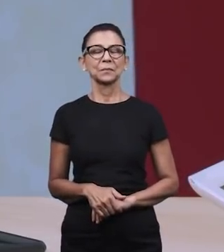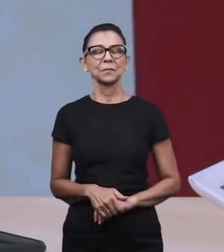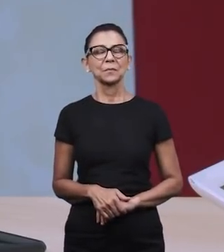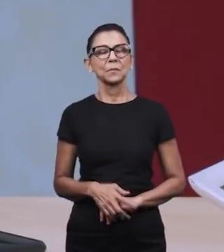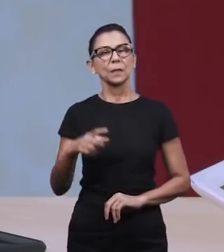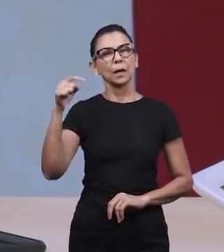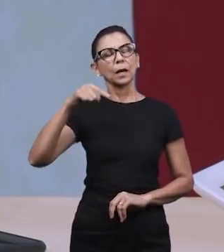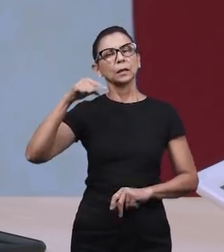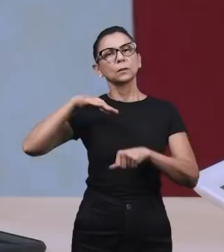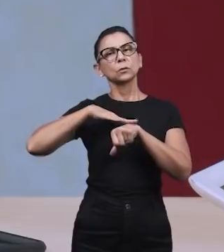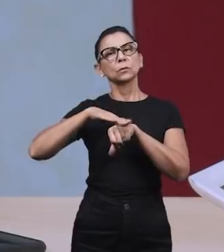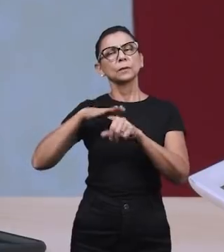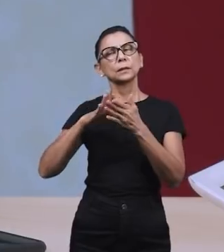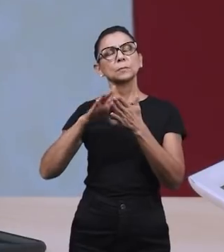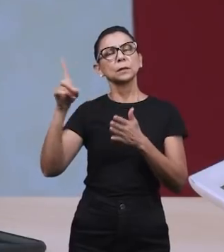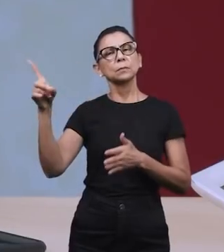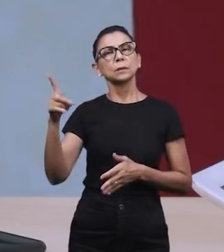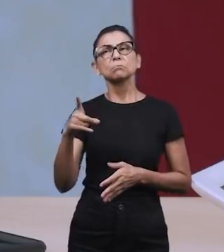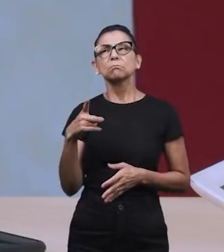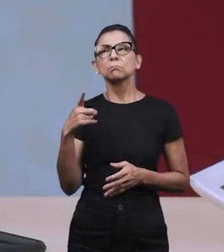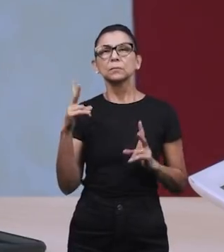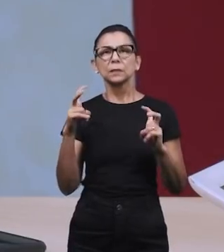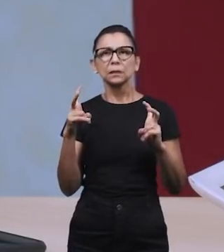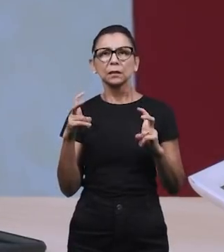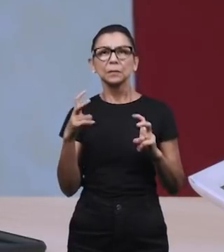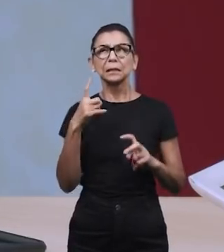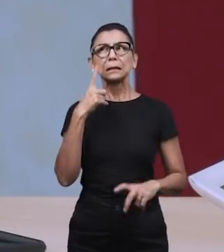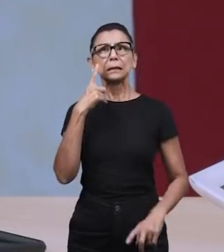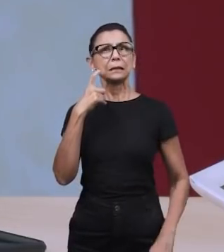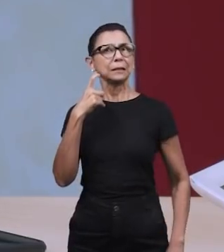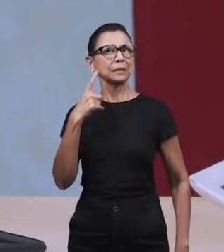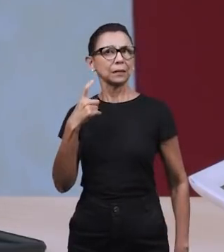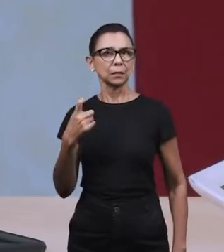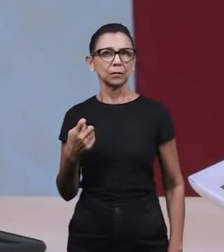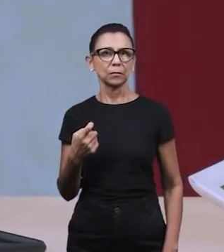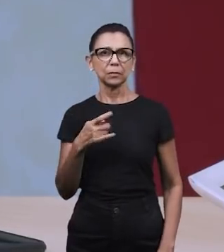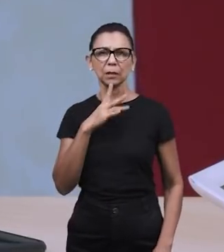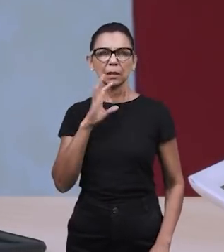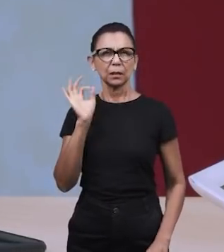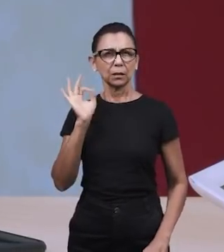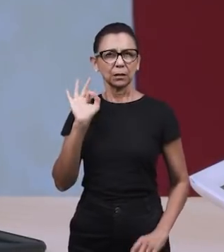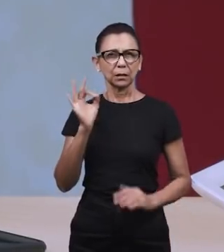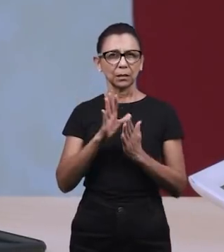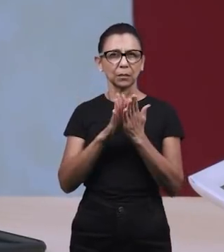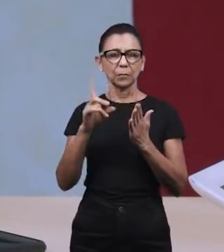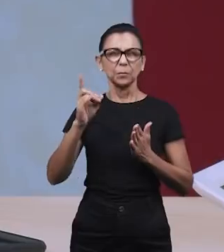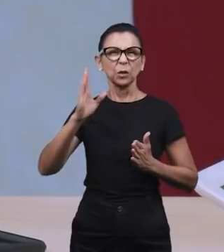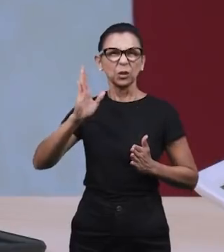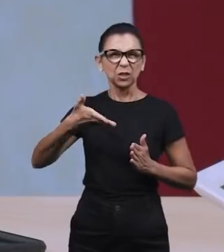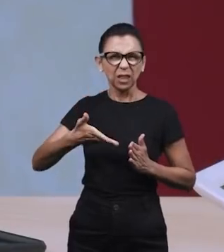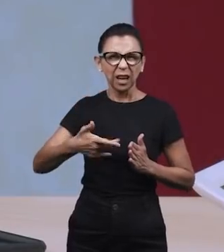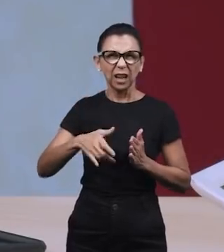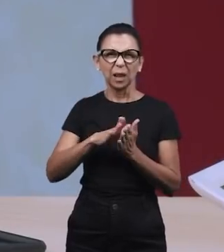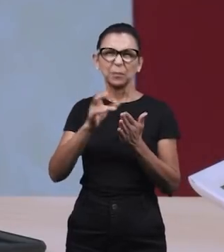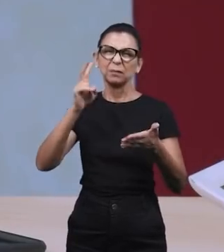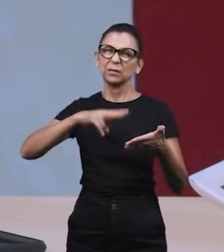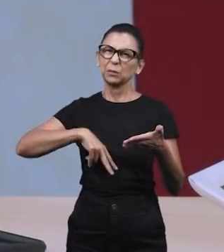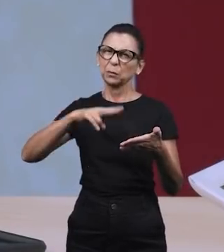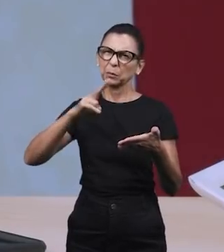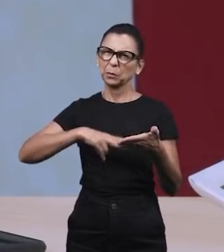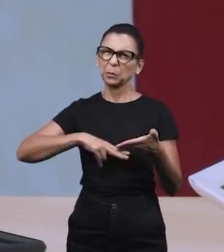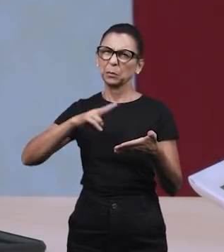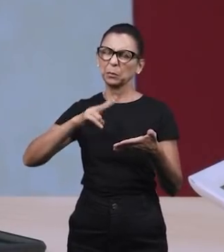aqui no Conversas Bíblicas, extremamente interessante. Você que não conhece a Bíblia, você que já conhece a